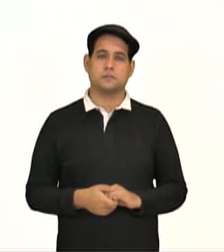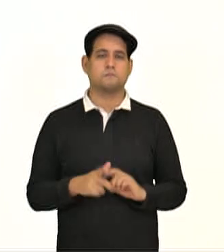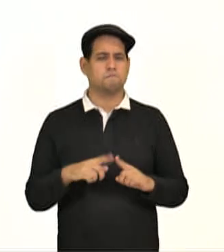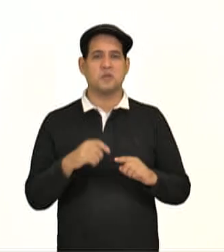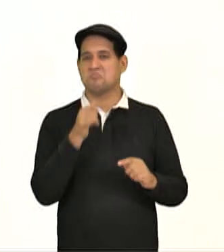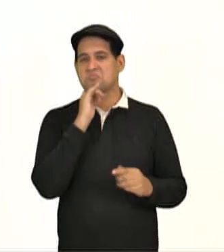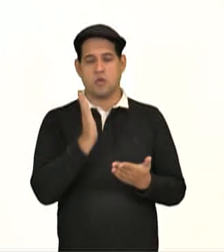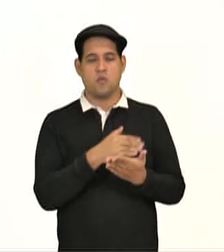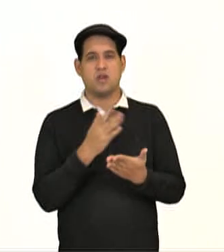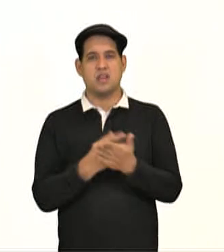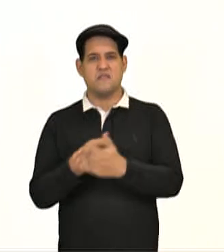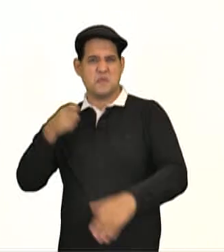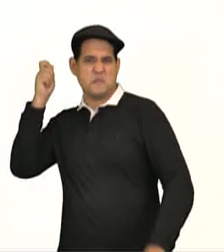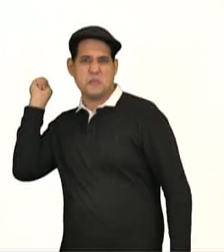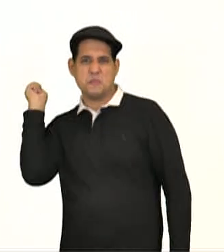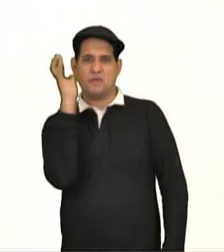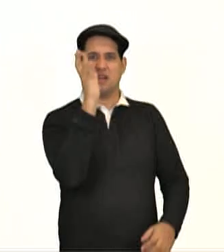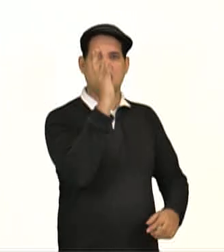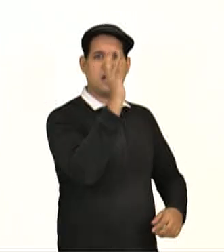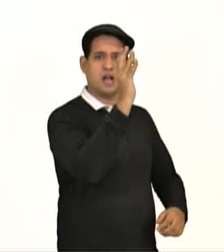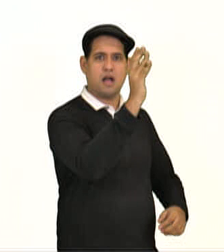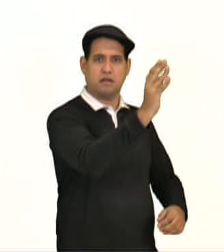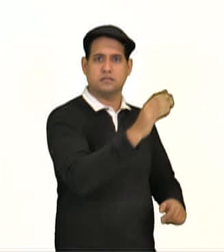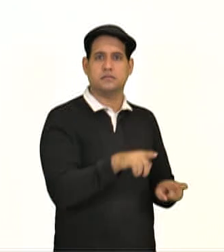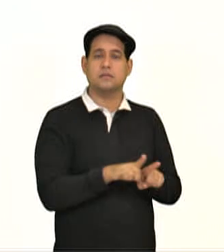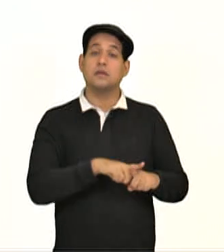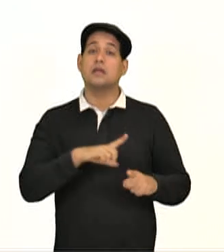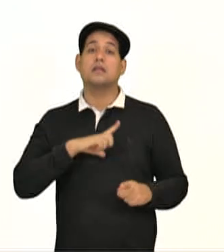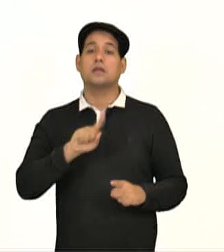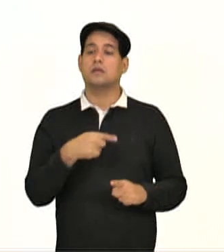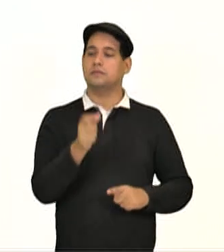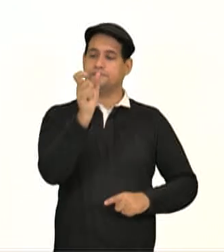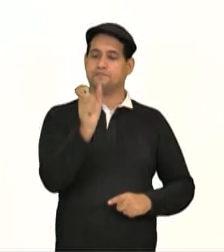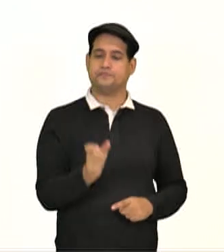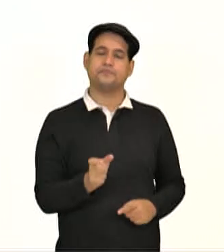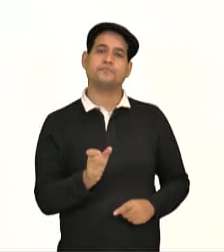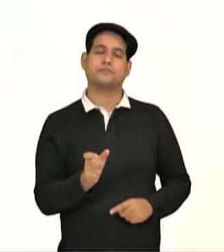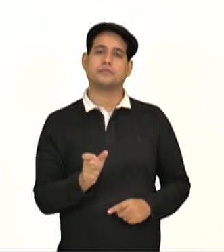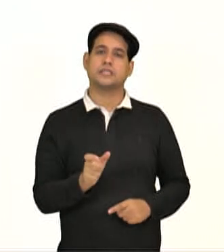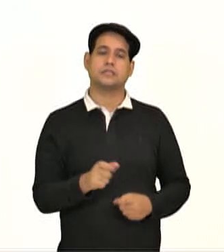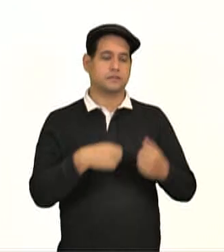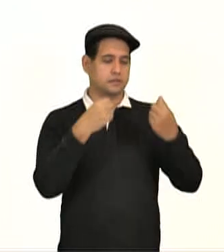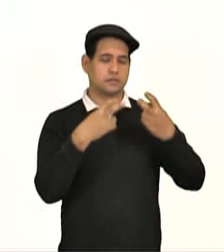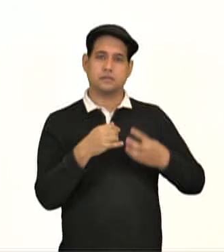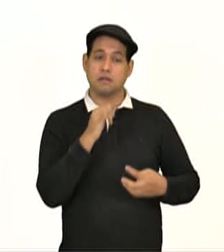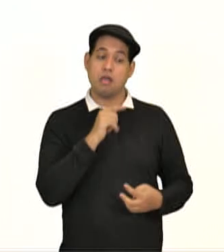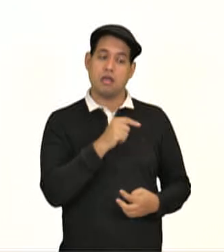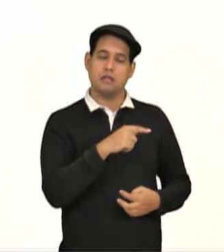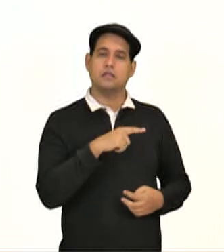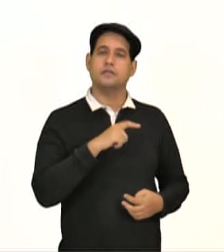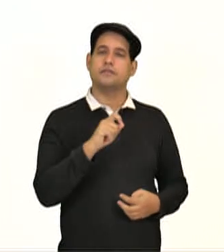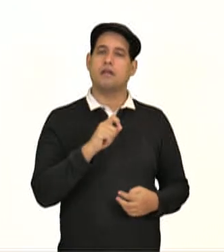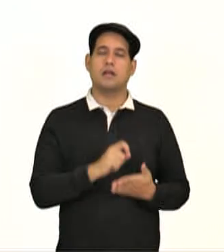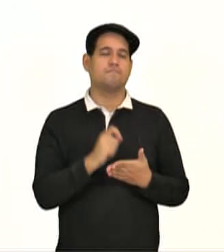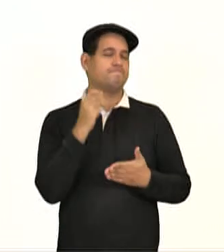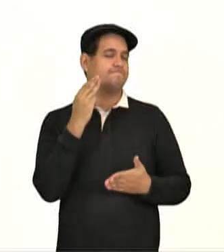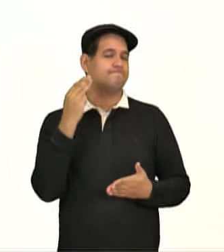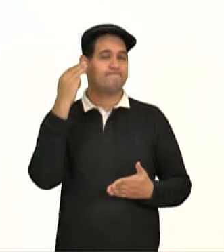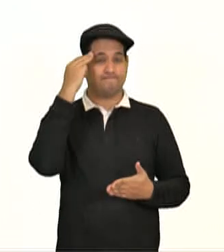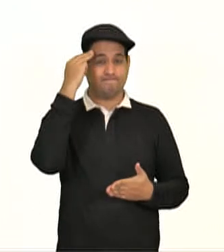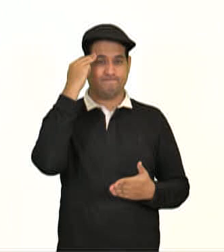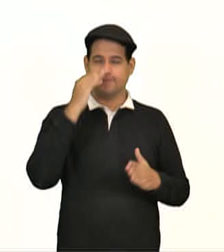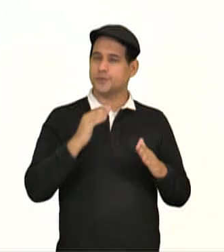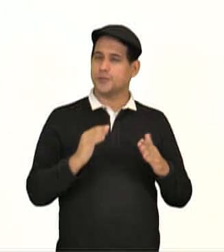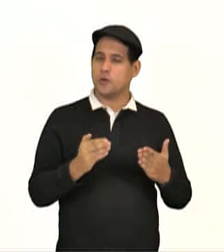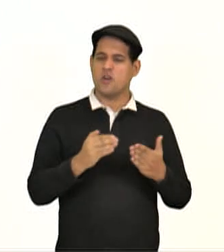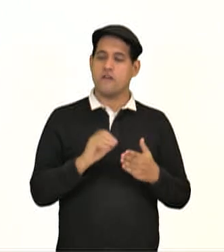arremessado praticamente ali no garoto. E a gente tem o outro personagem dizendo: aqui estão minhas memórias,